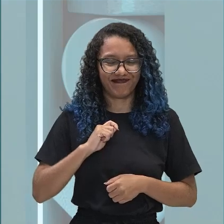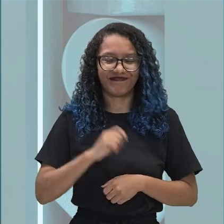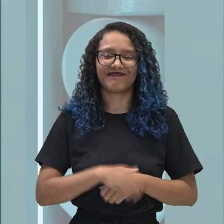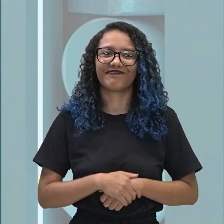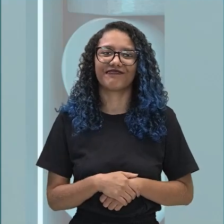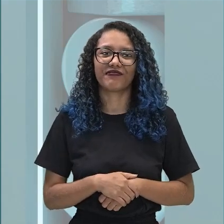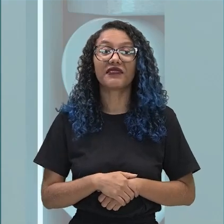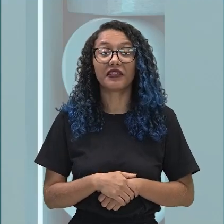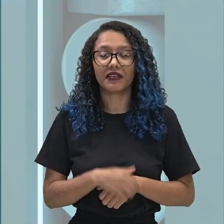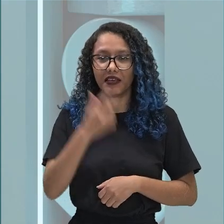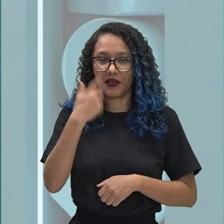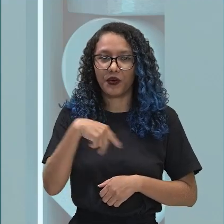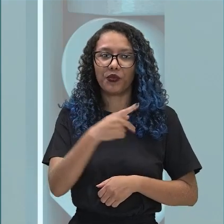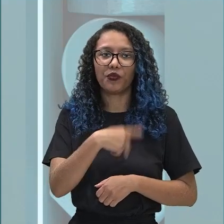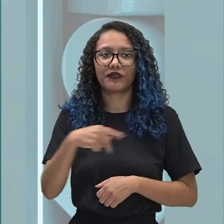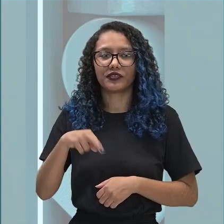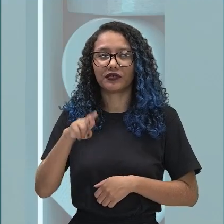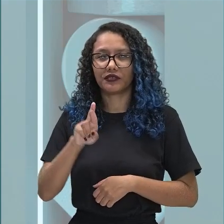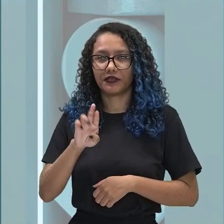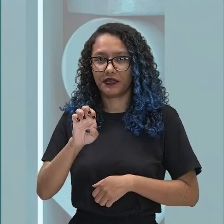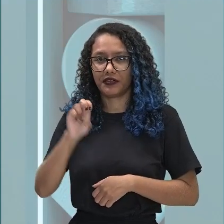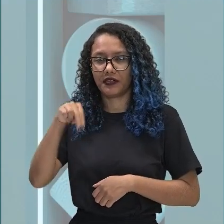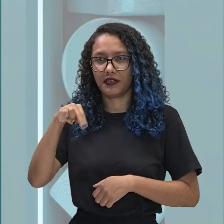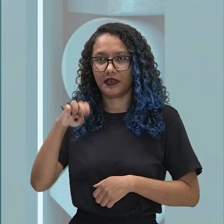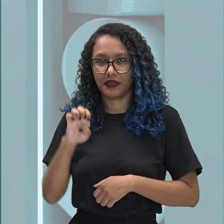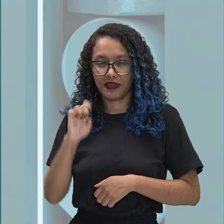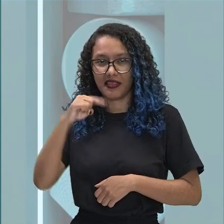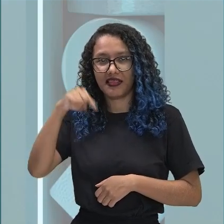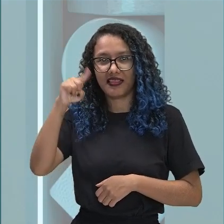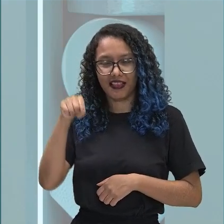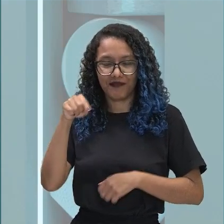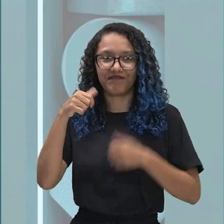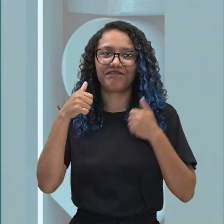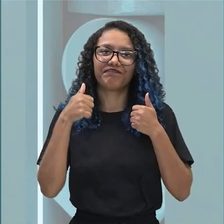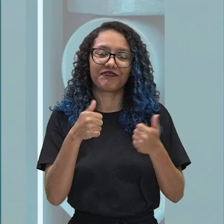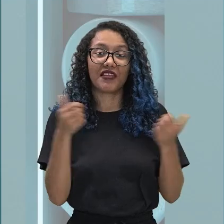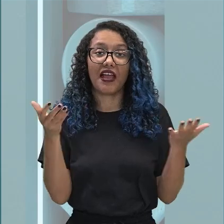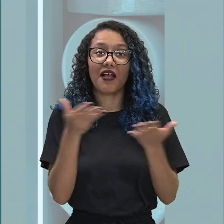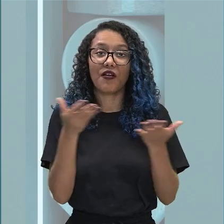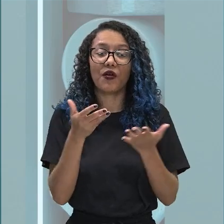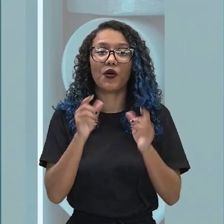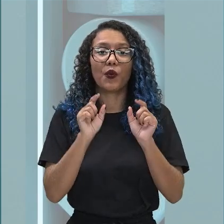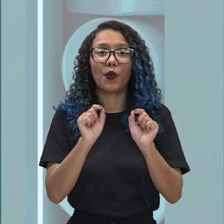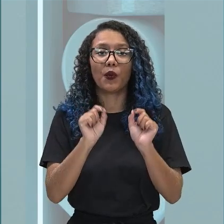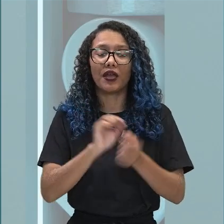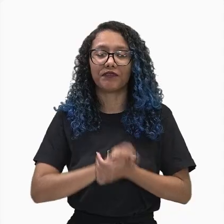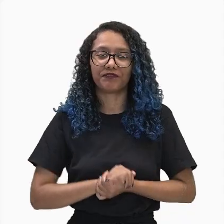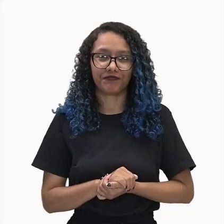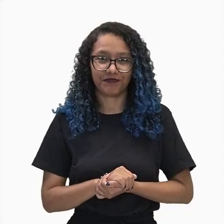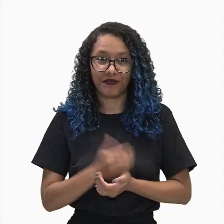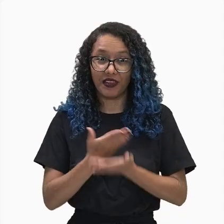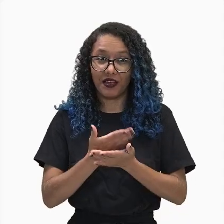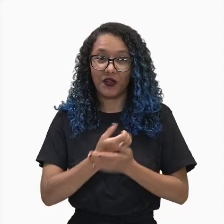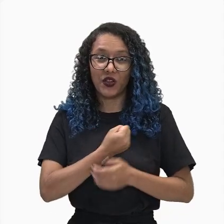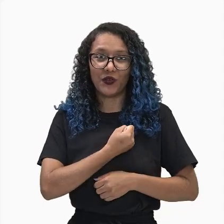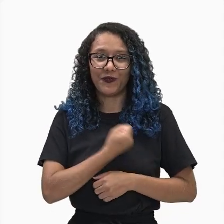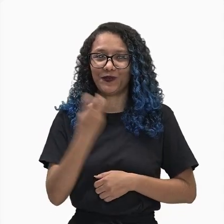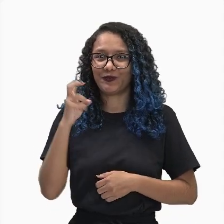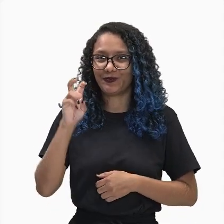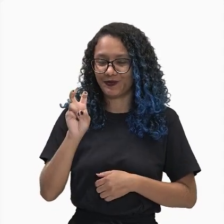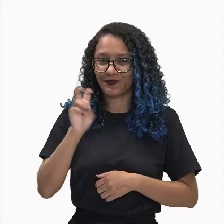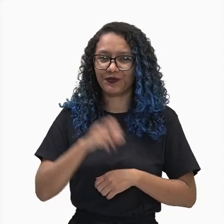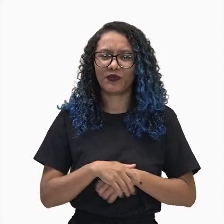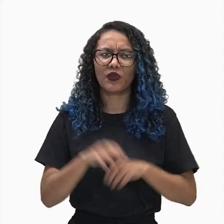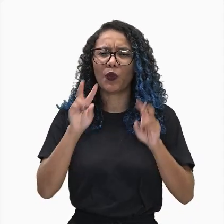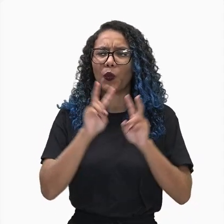sou o professor René Moreira e hoje nós vamos com a aula de número 5.